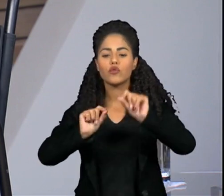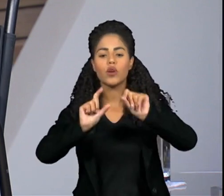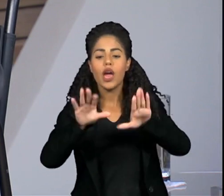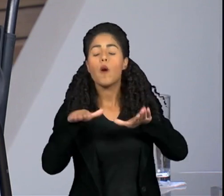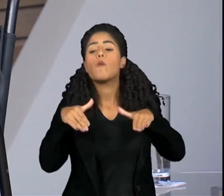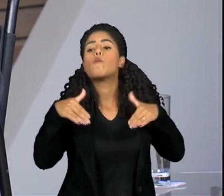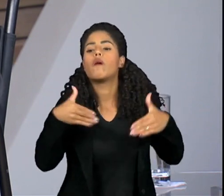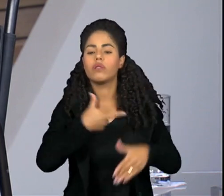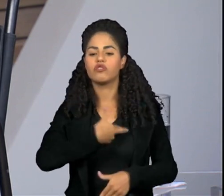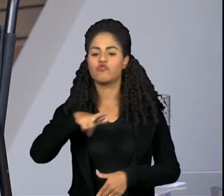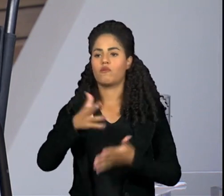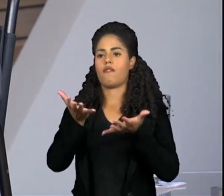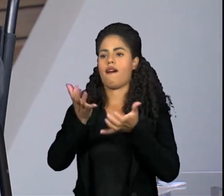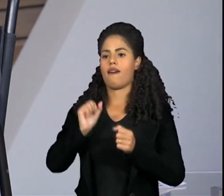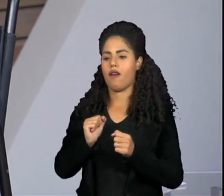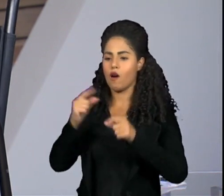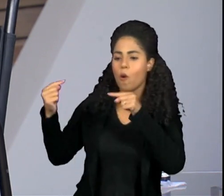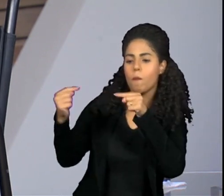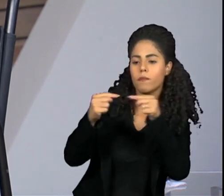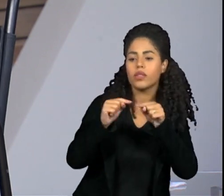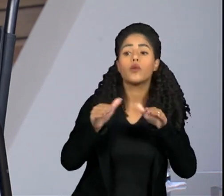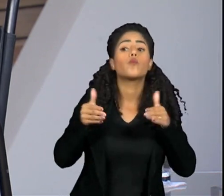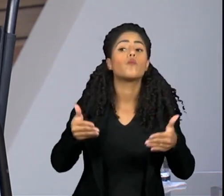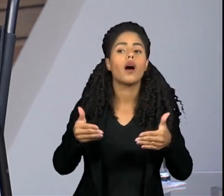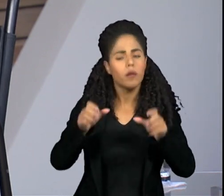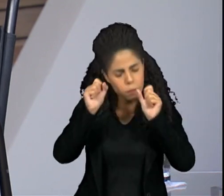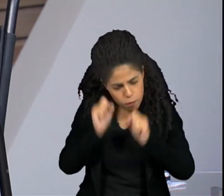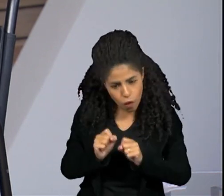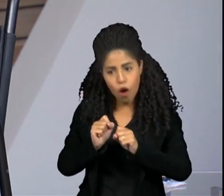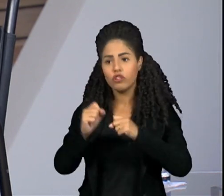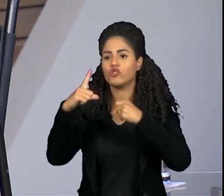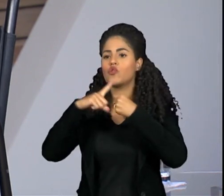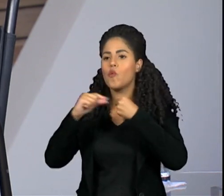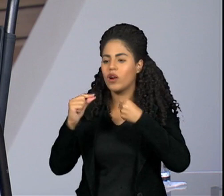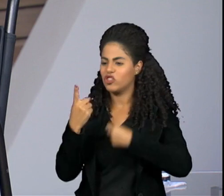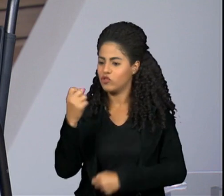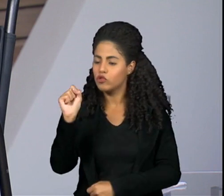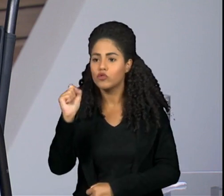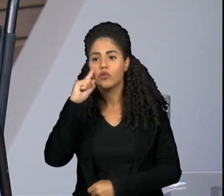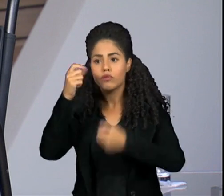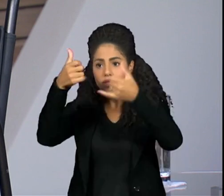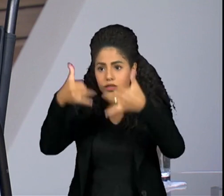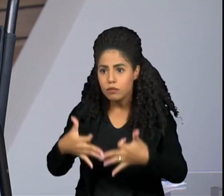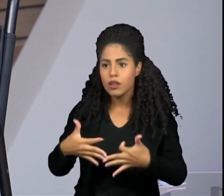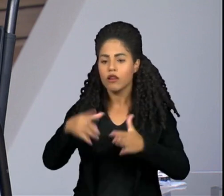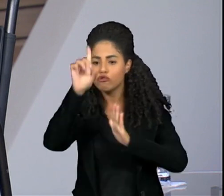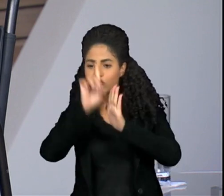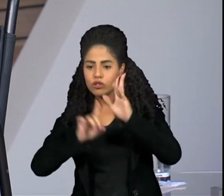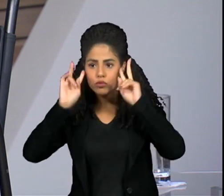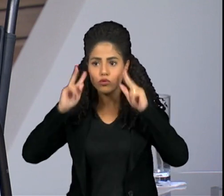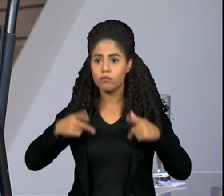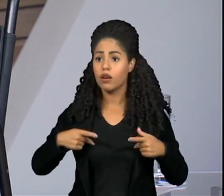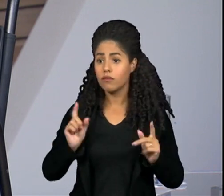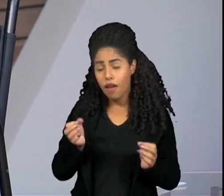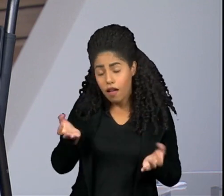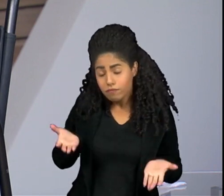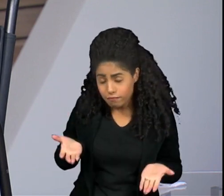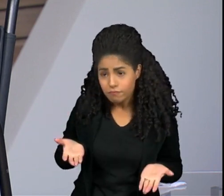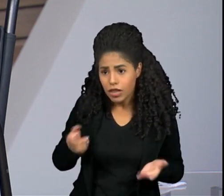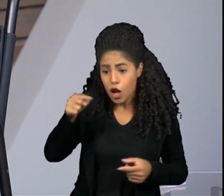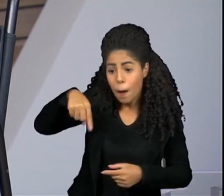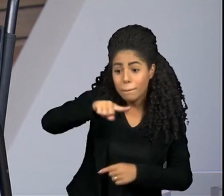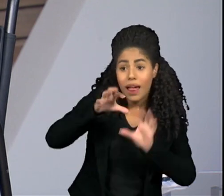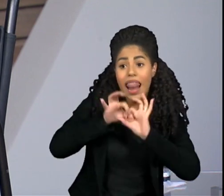essa autonomia de acordo com o artigo 18 da Declaração direitos humanos. Então, o que